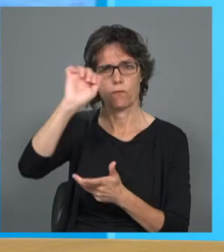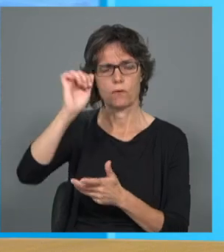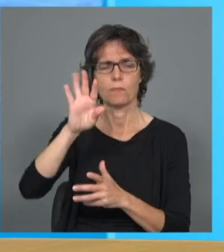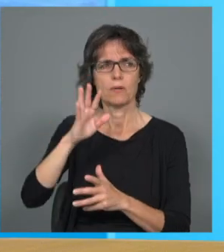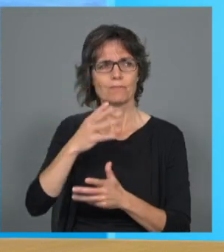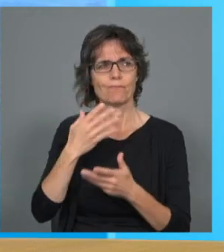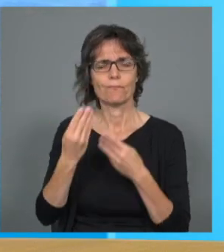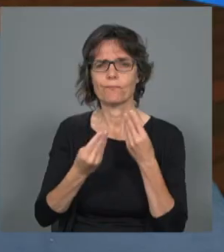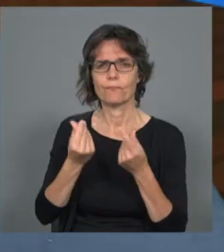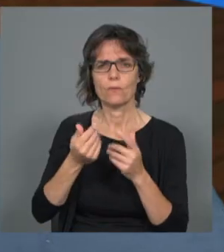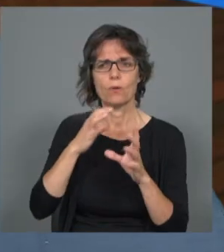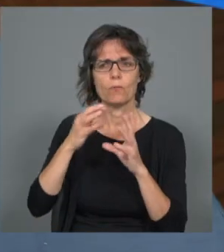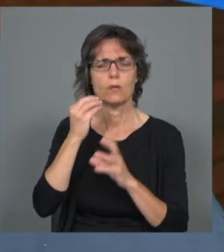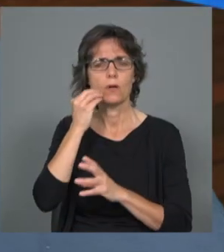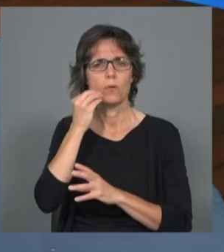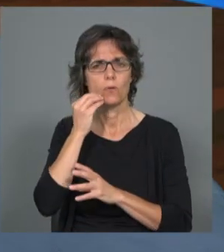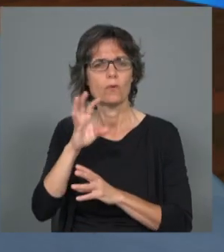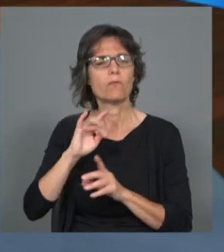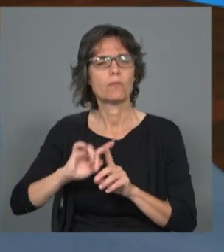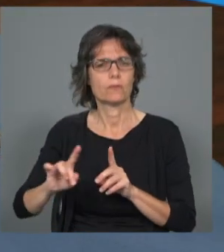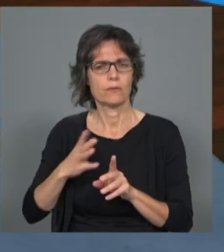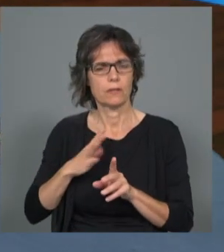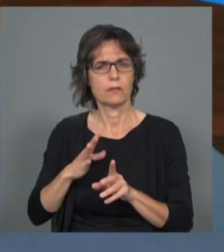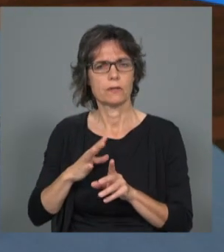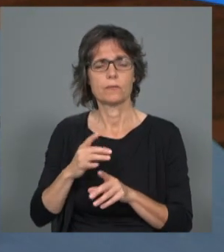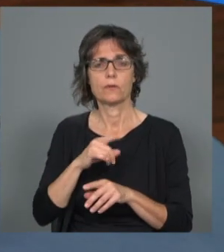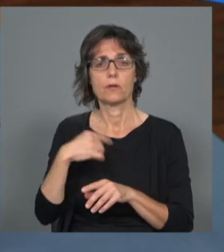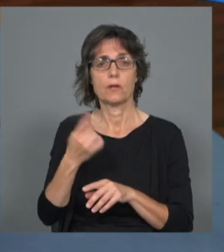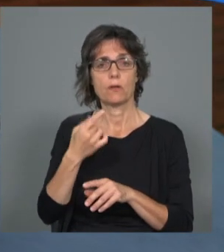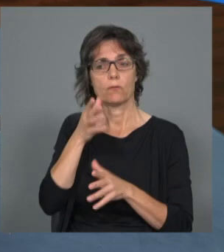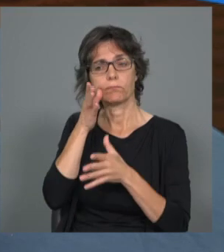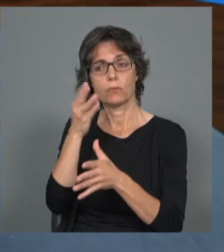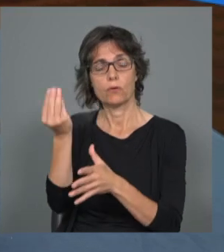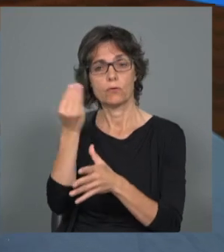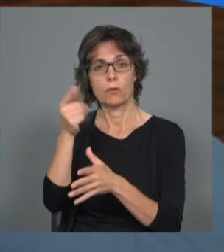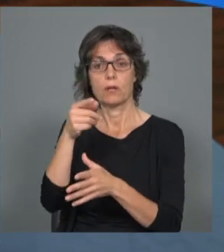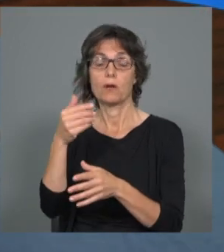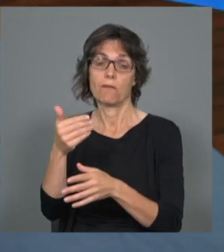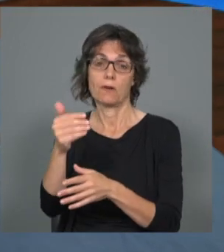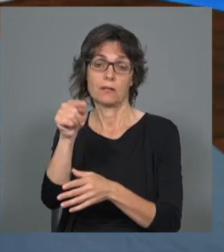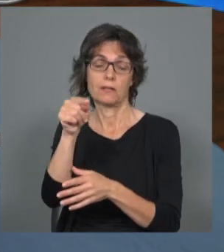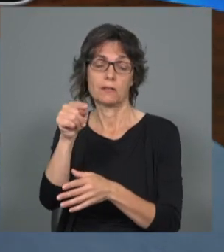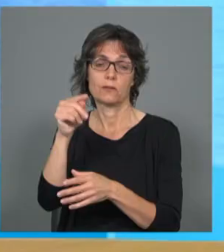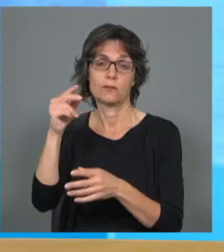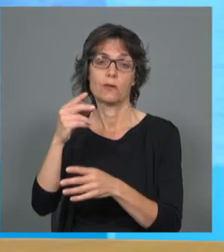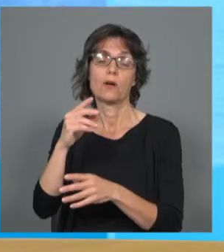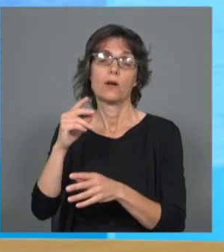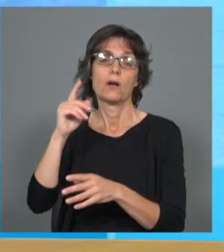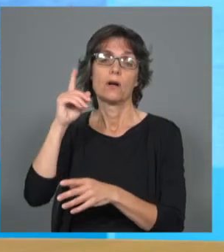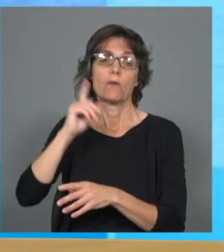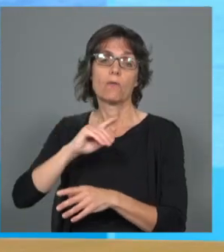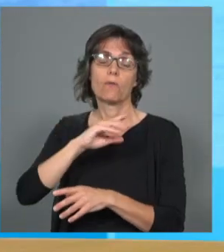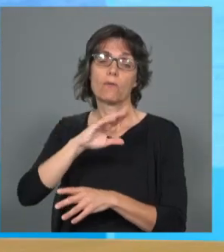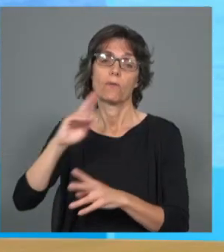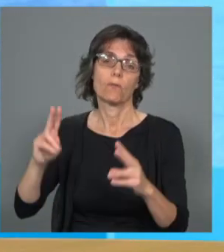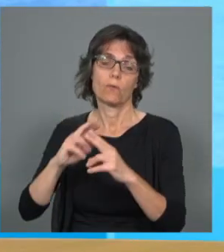diferente. Este ano estávamos muito virados para os jovens, já tendo no horizonte a Jornada Mundial da Juventude, e pensámos que poderia